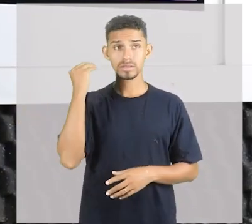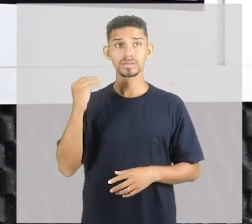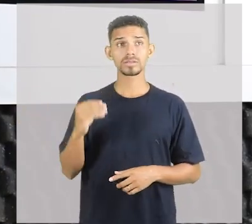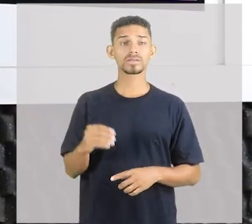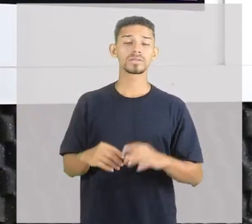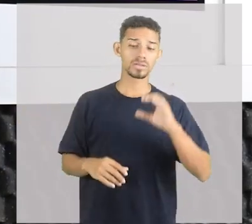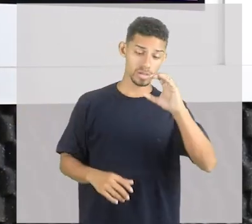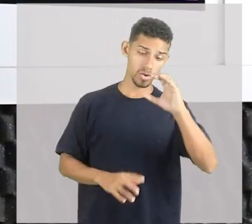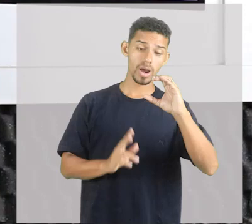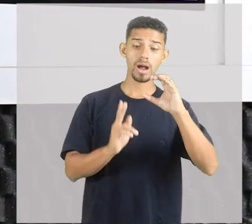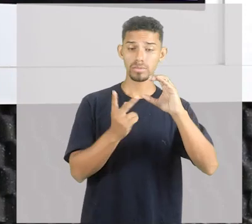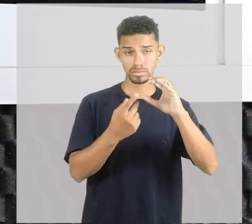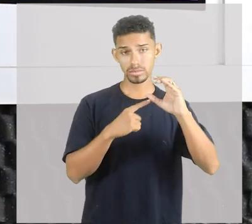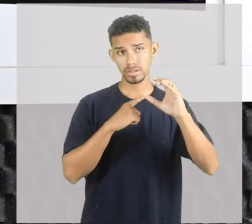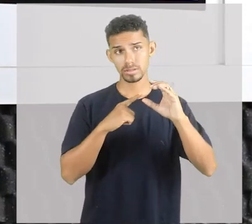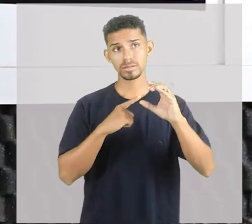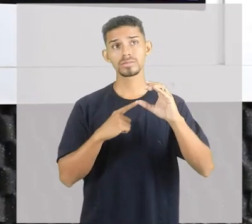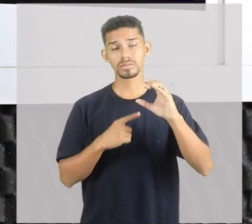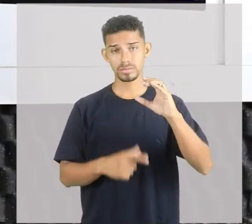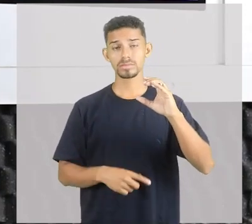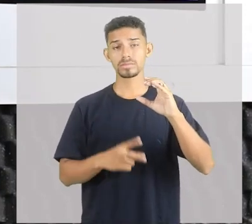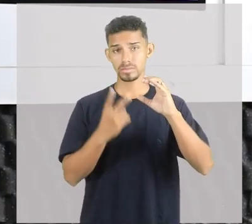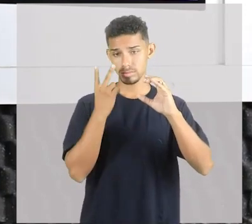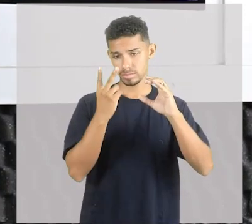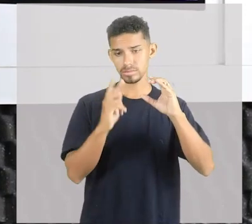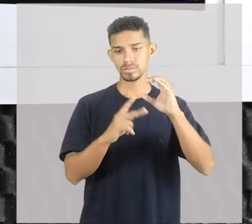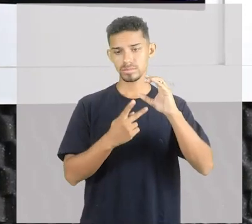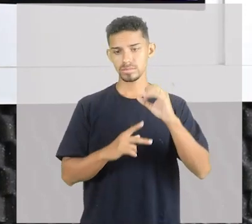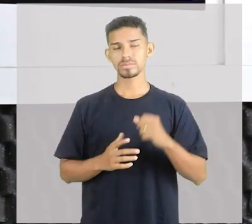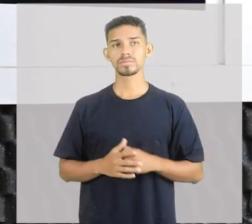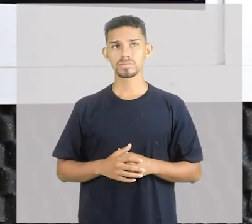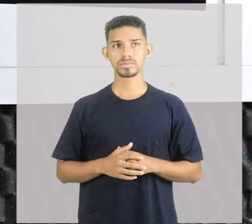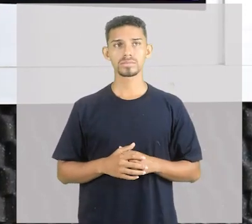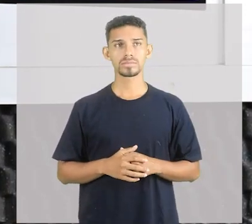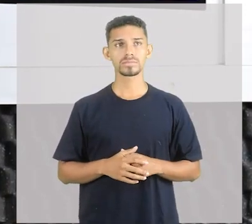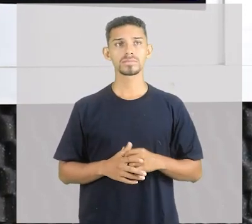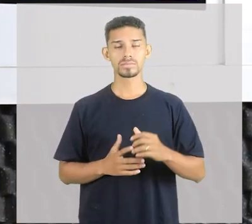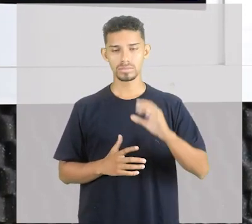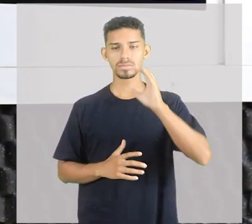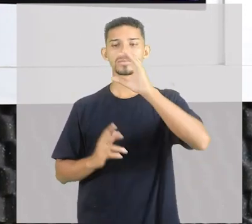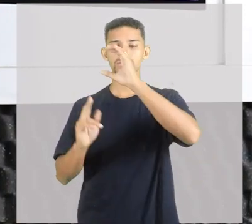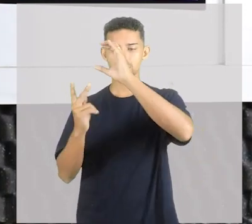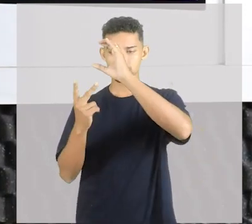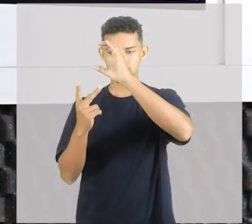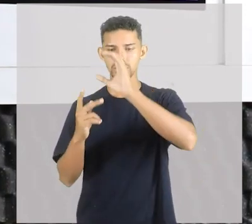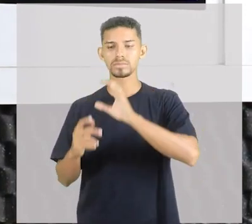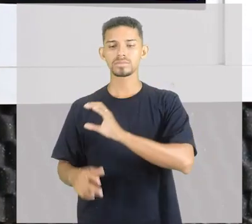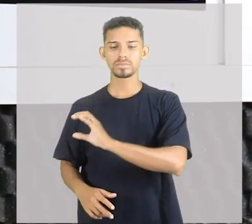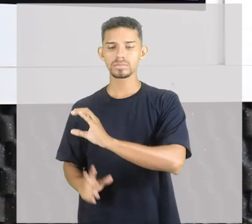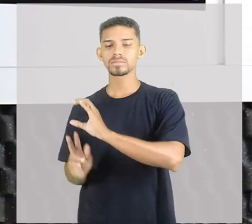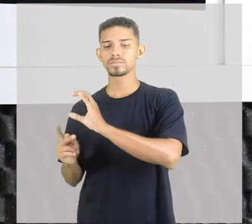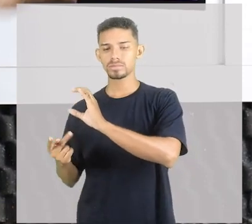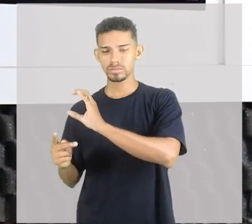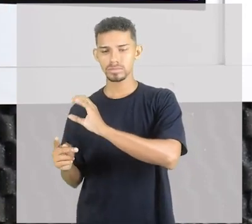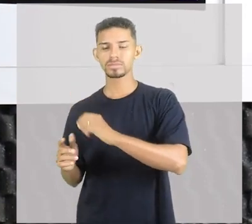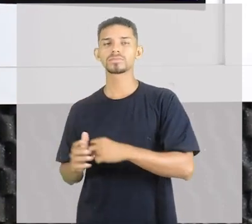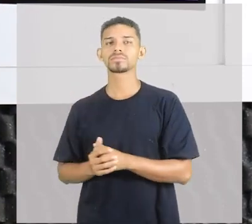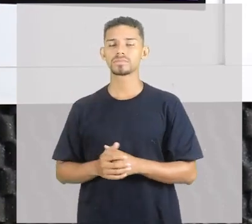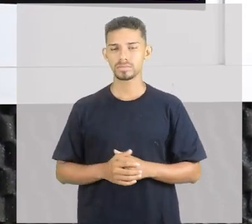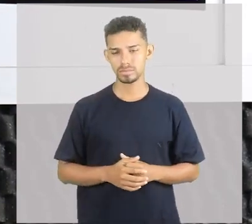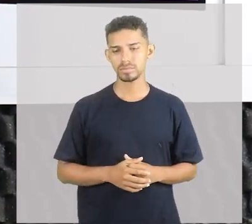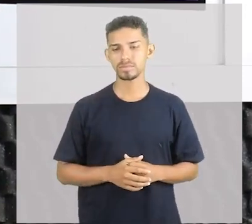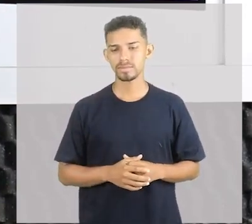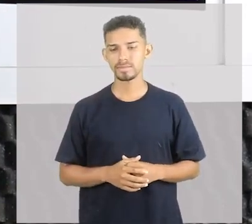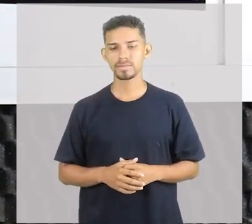bem aqui é um carbono, e nele eu tenho dois hidrogênios, outro carbono, dois hidrogênios, outro carbono, dois